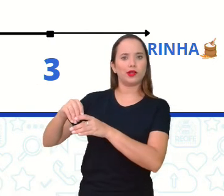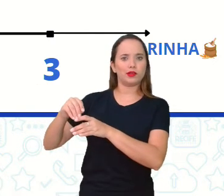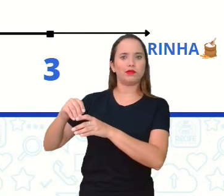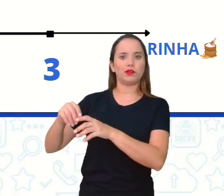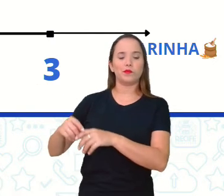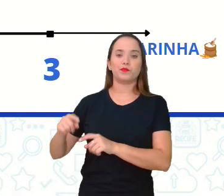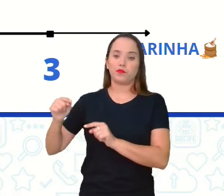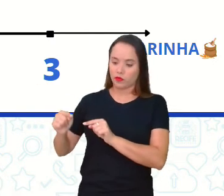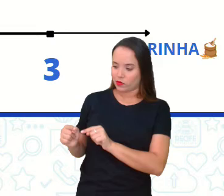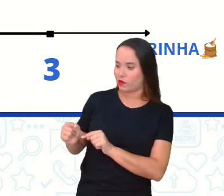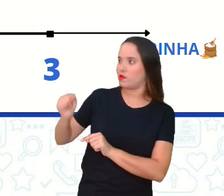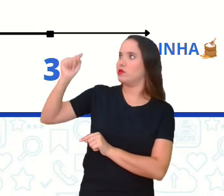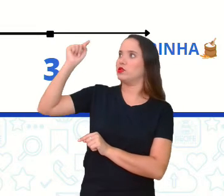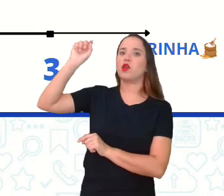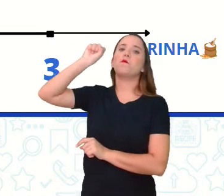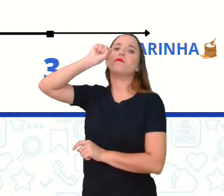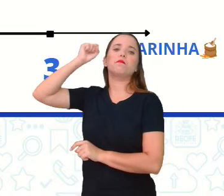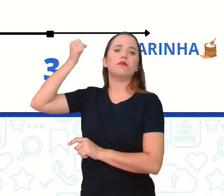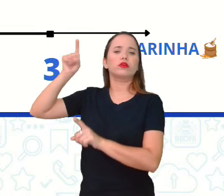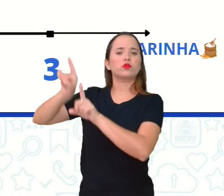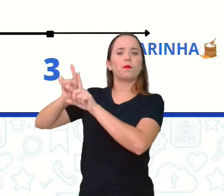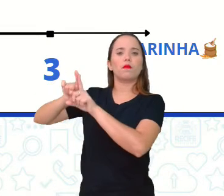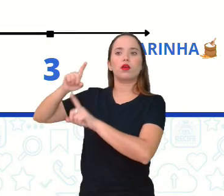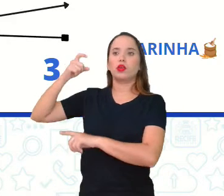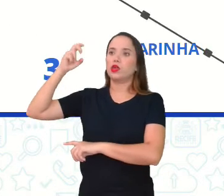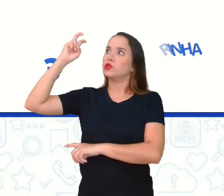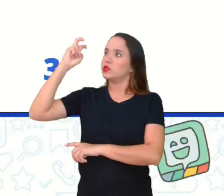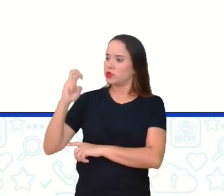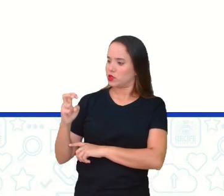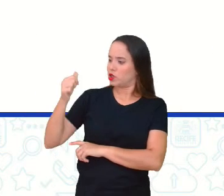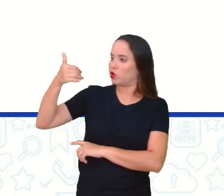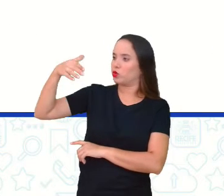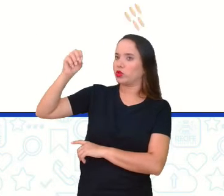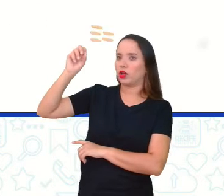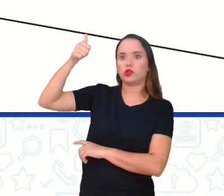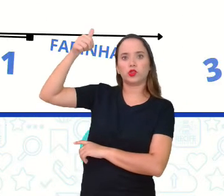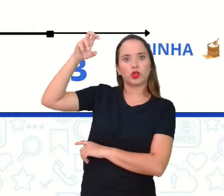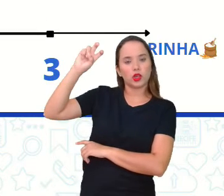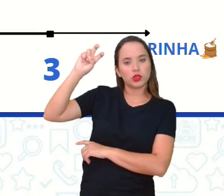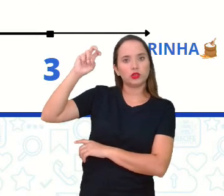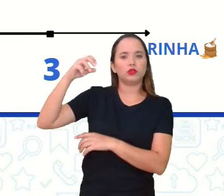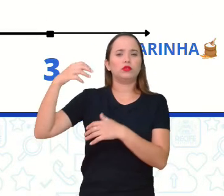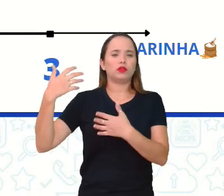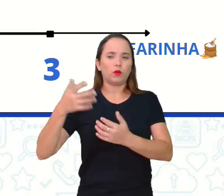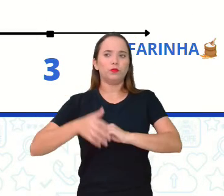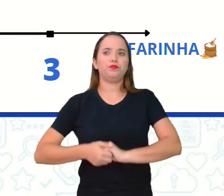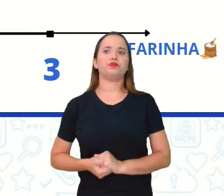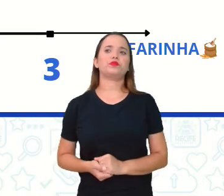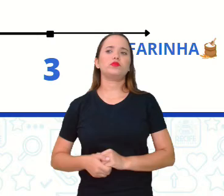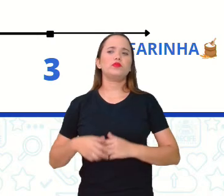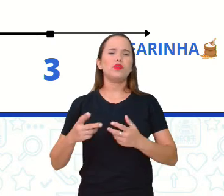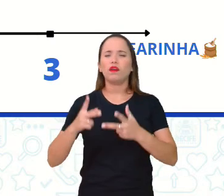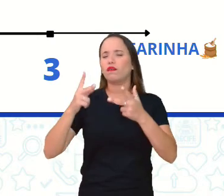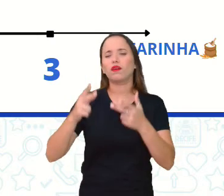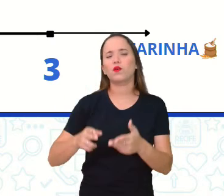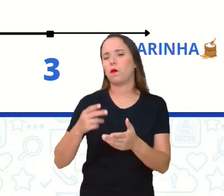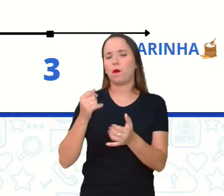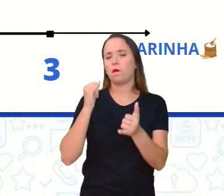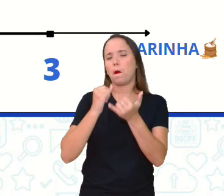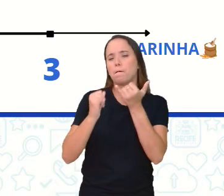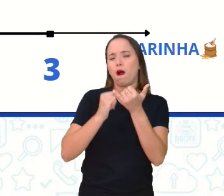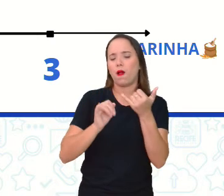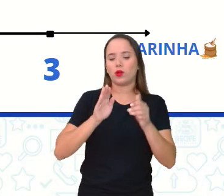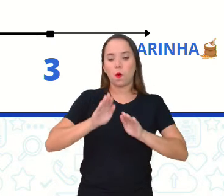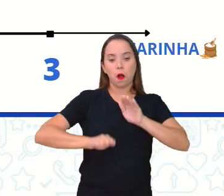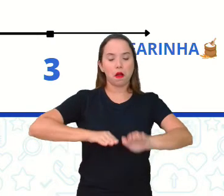na quantidade de pães também, ó, 5, 10, 15. Então, observa que vai deixando aos poucos, né? Como andar de bicicleta e vai